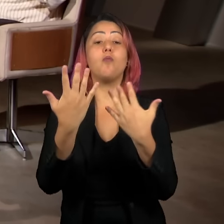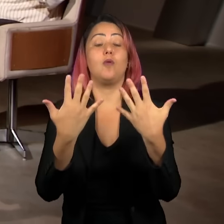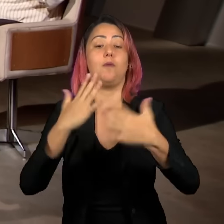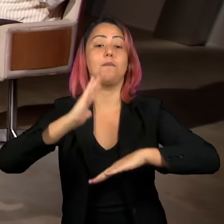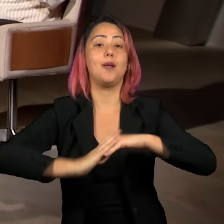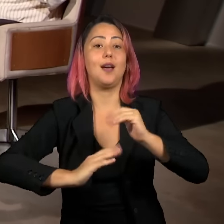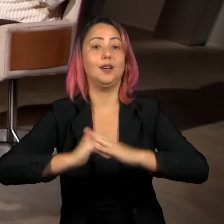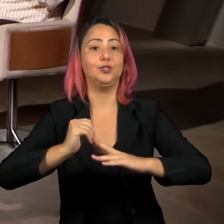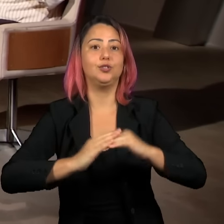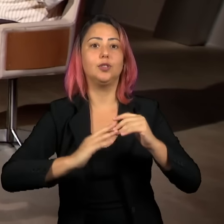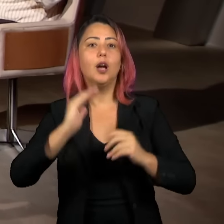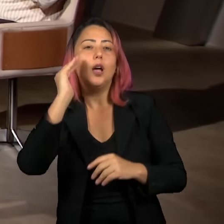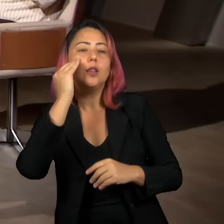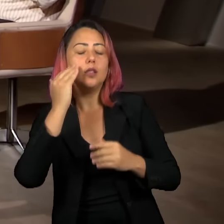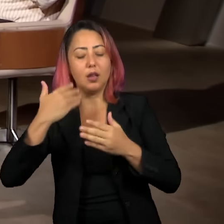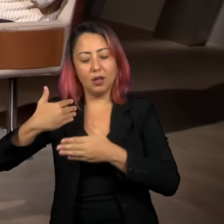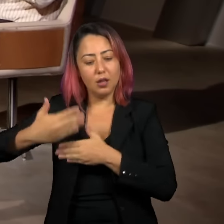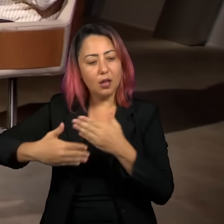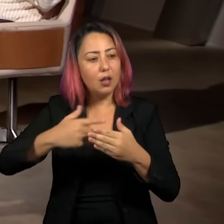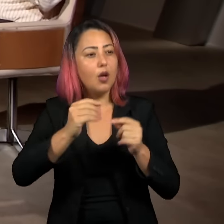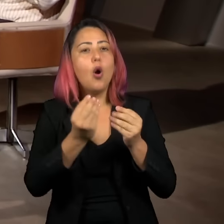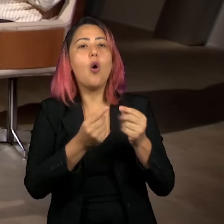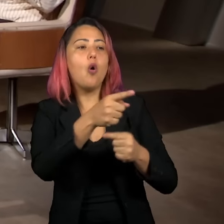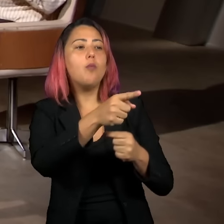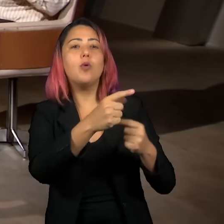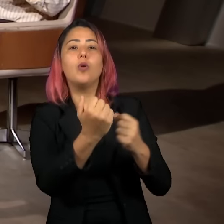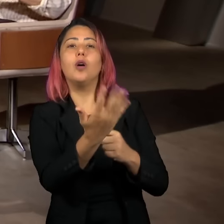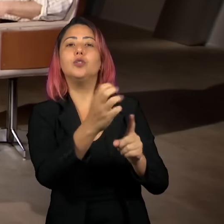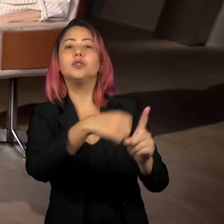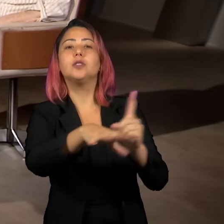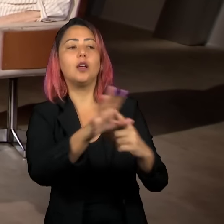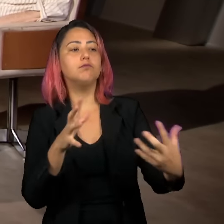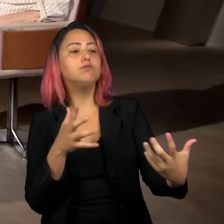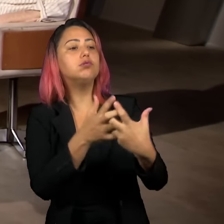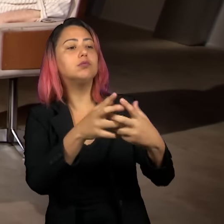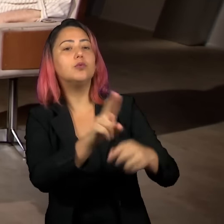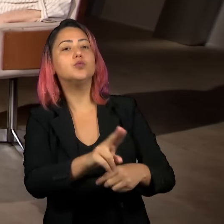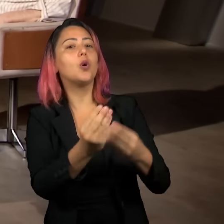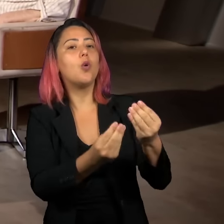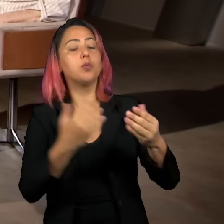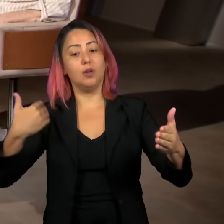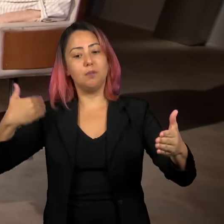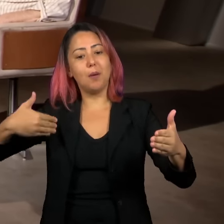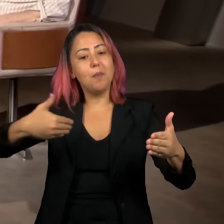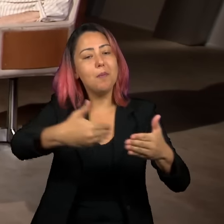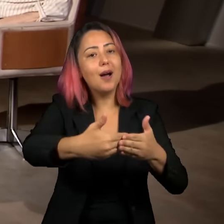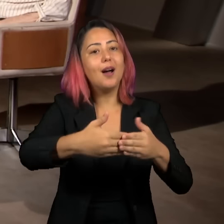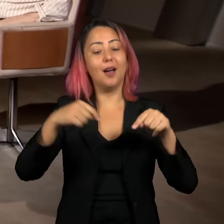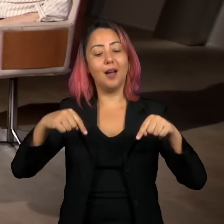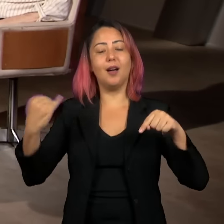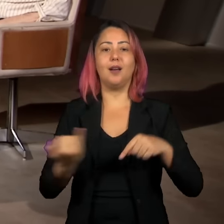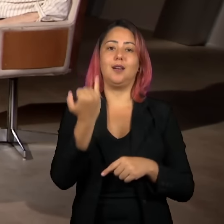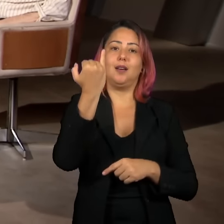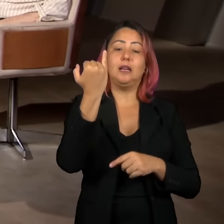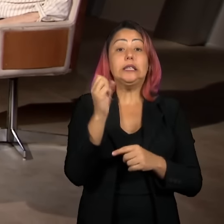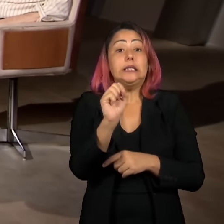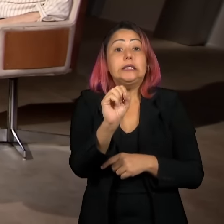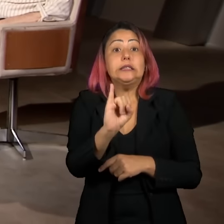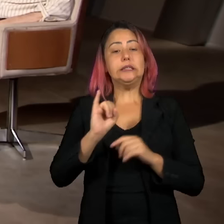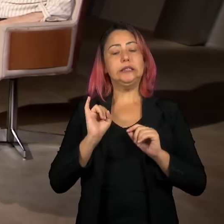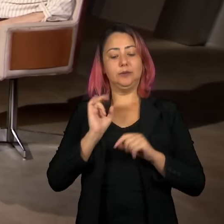atitude de entender como é que você né quando que você usa quando o que você não usa o que que você faz e assim por diante então quando eles estão